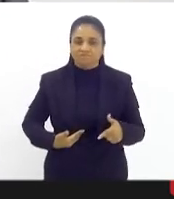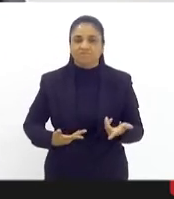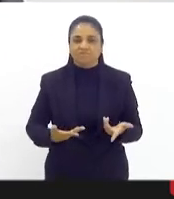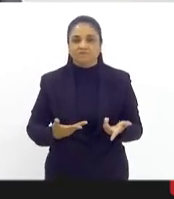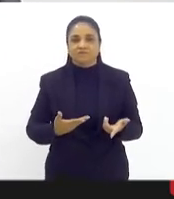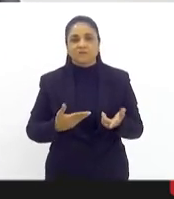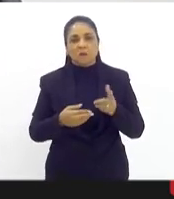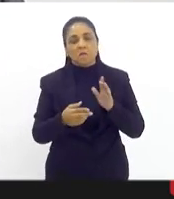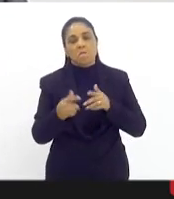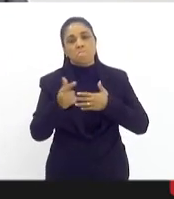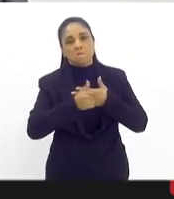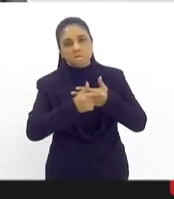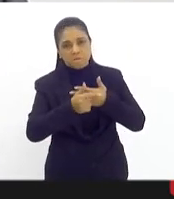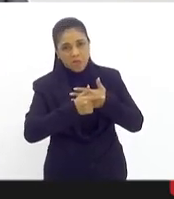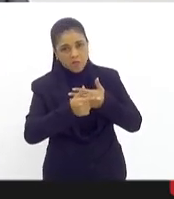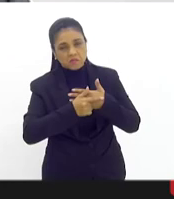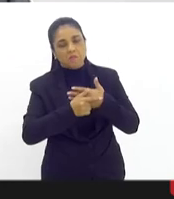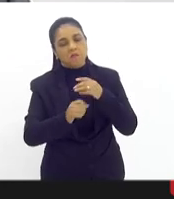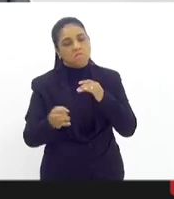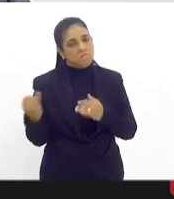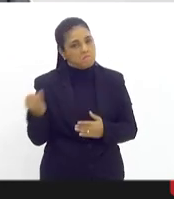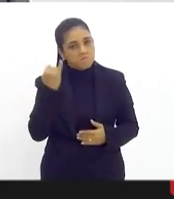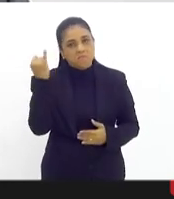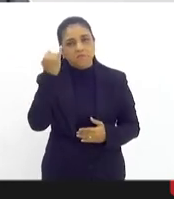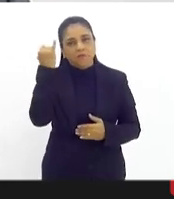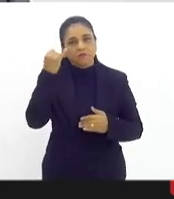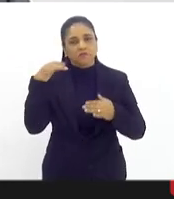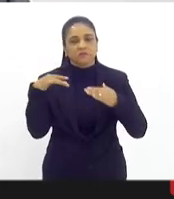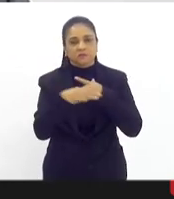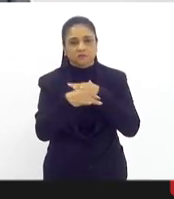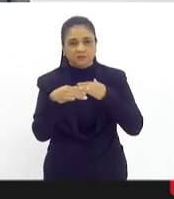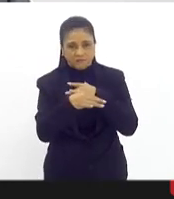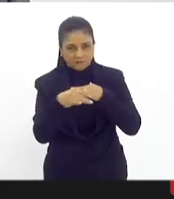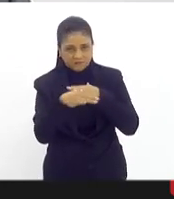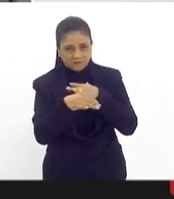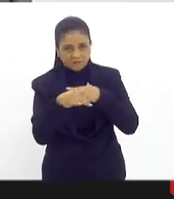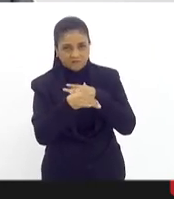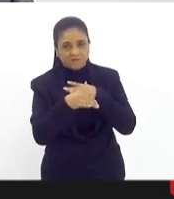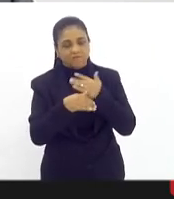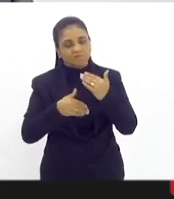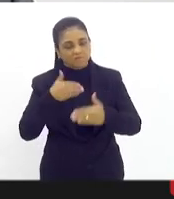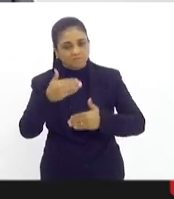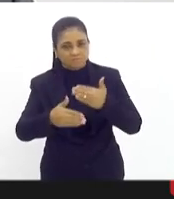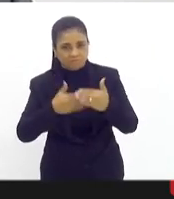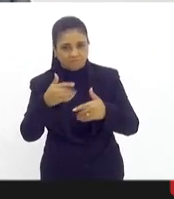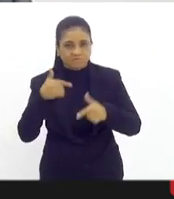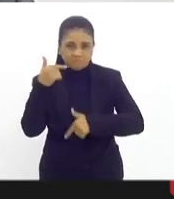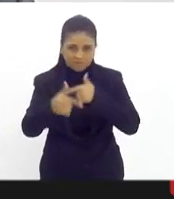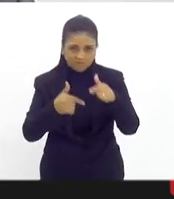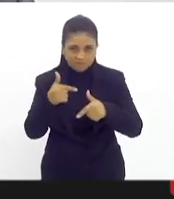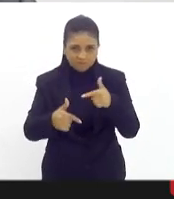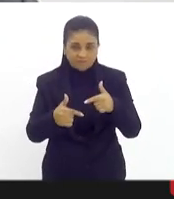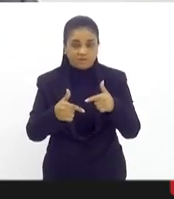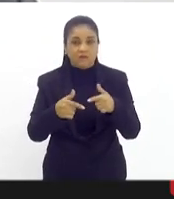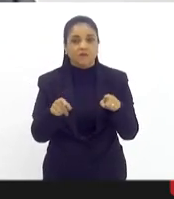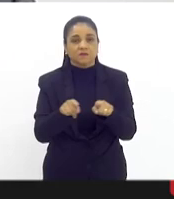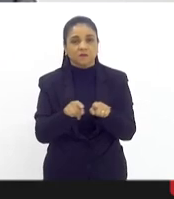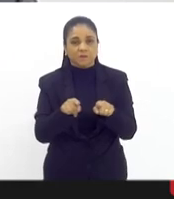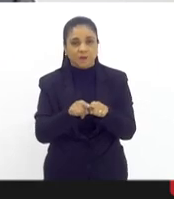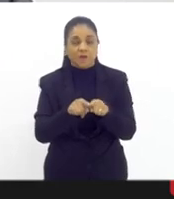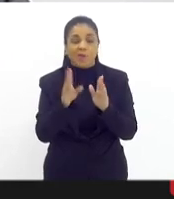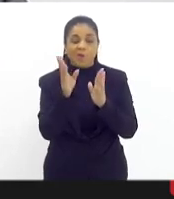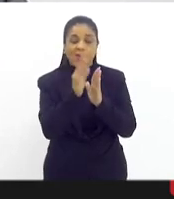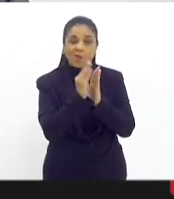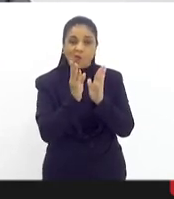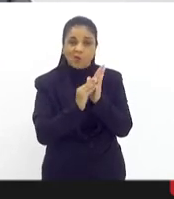tem um papel de fomento às iniciativas da sociedade civil que já estão em curso. Depois tem uma dimensão de difusão de conteúdos